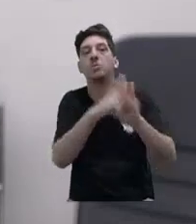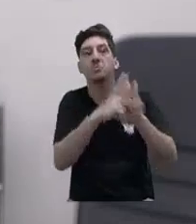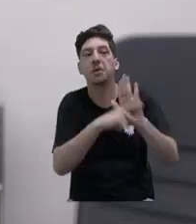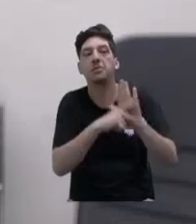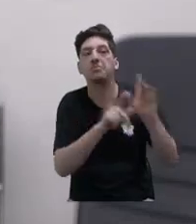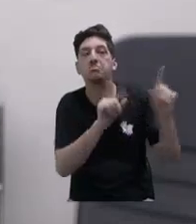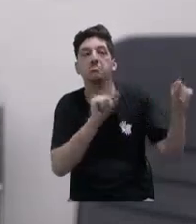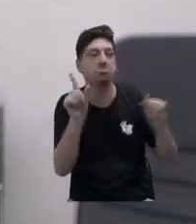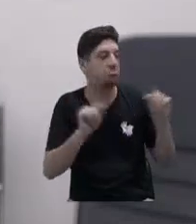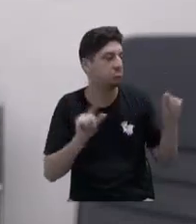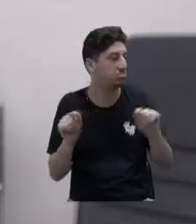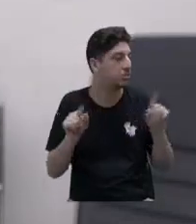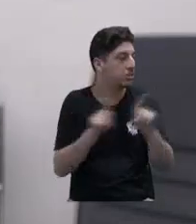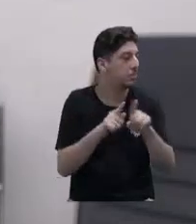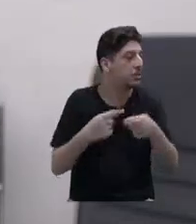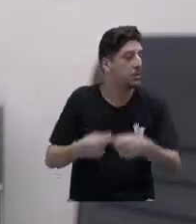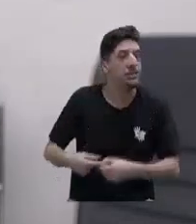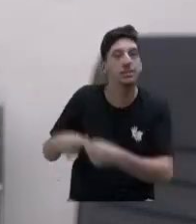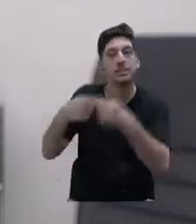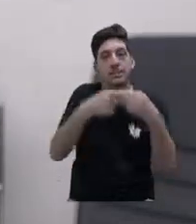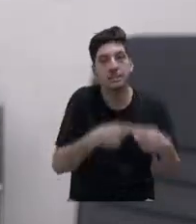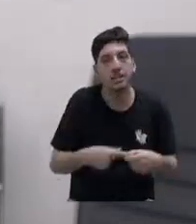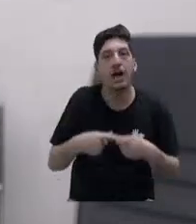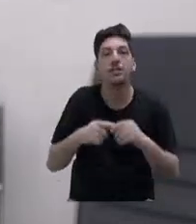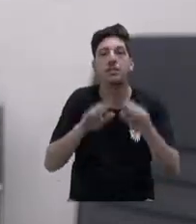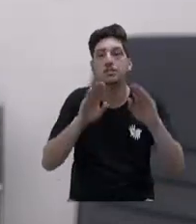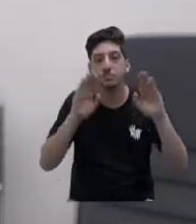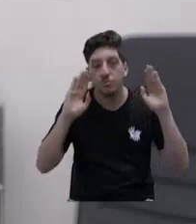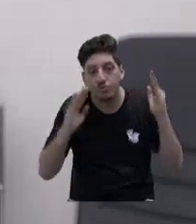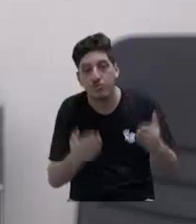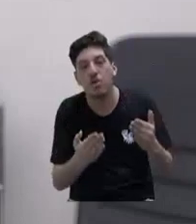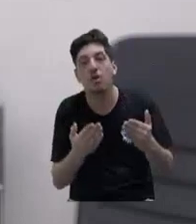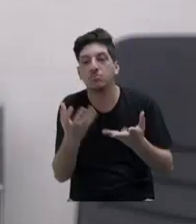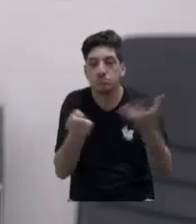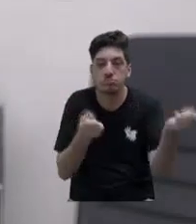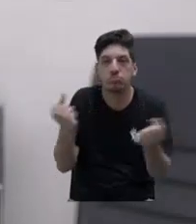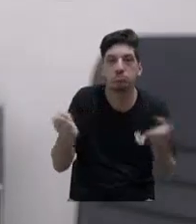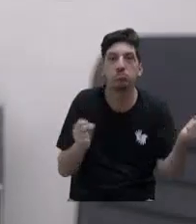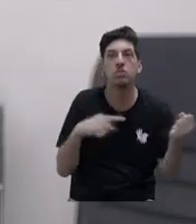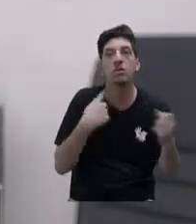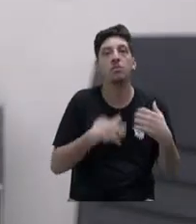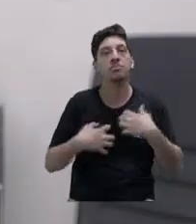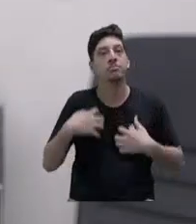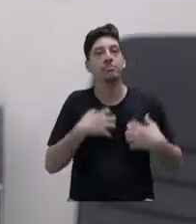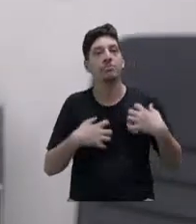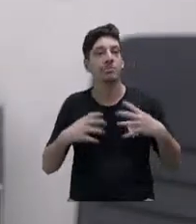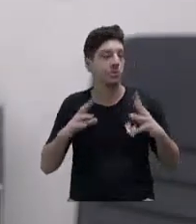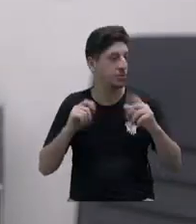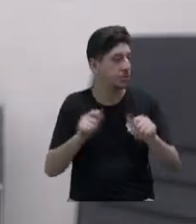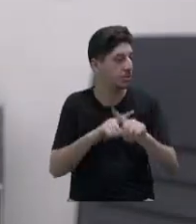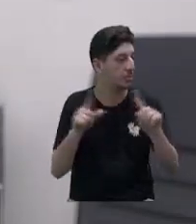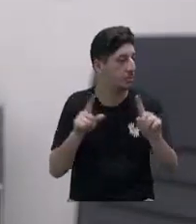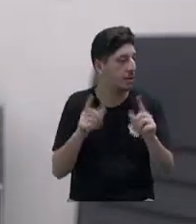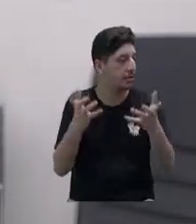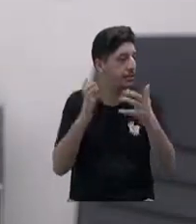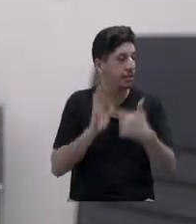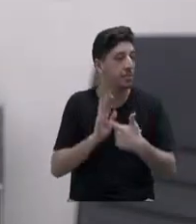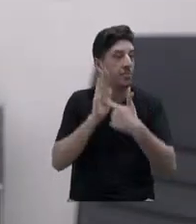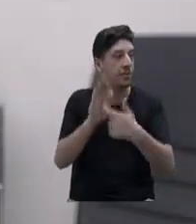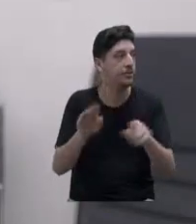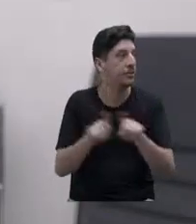serão selecionados, os municípios que vão ser atendidos. Isso é uma angústia de todos nós. Mas eu queria fechar trazendo uma